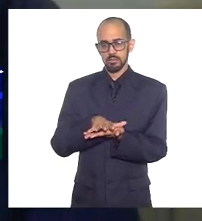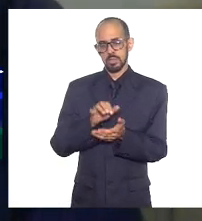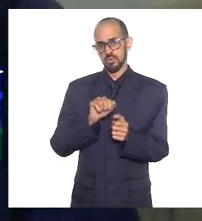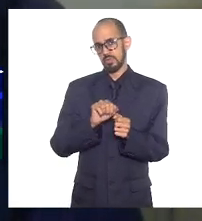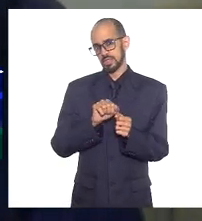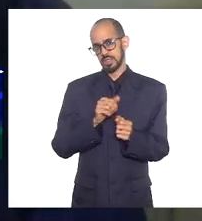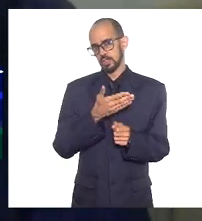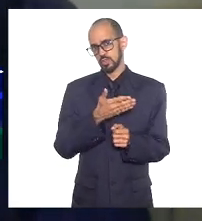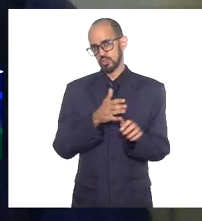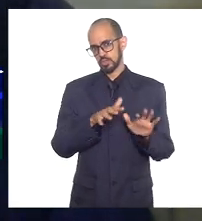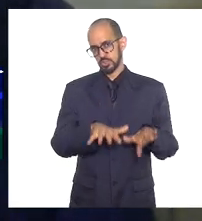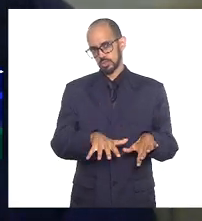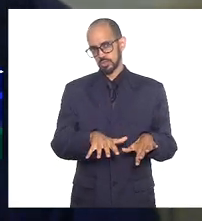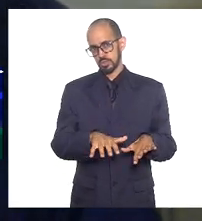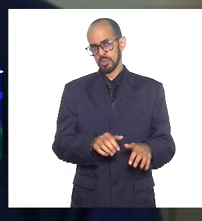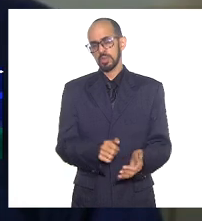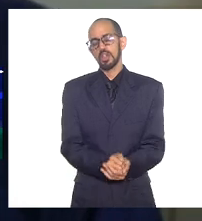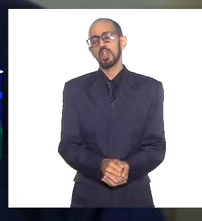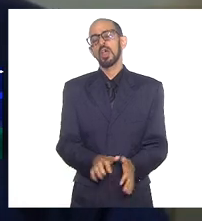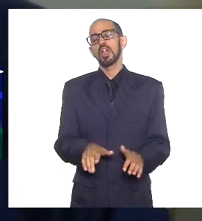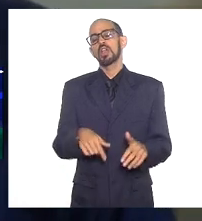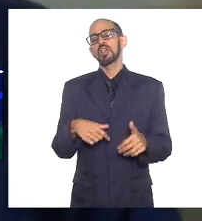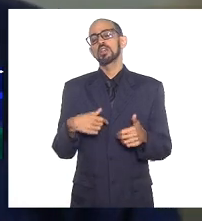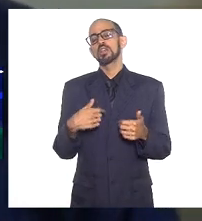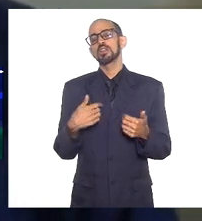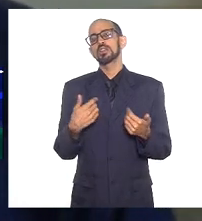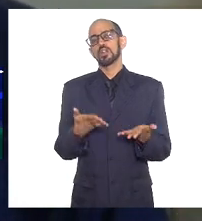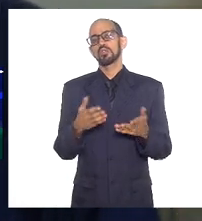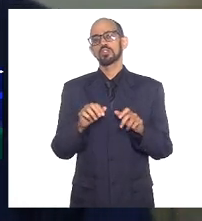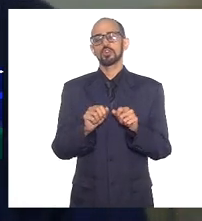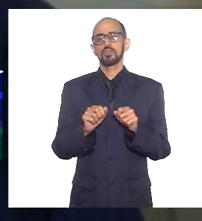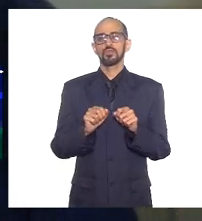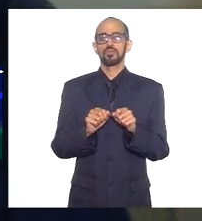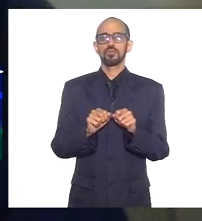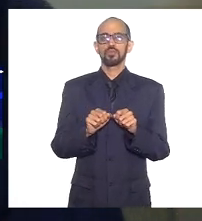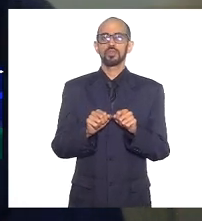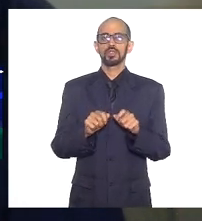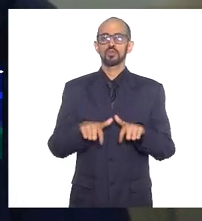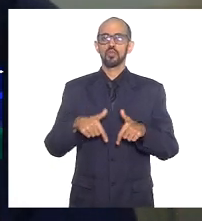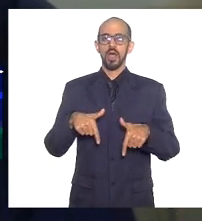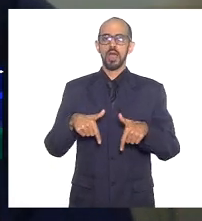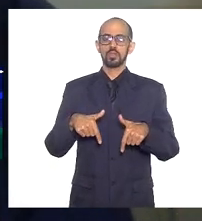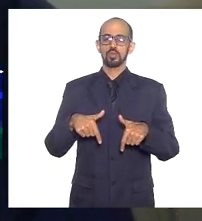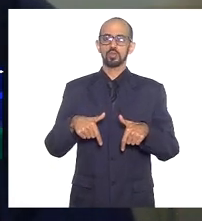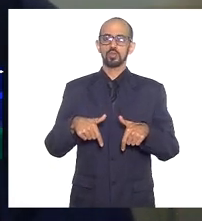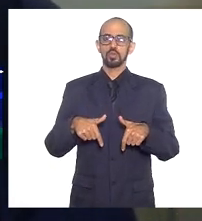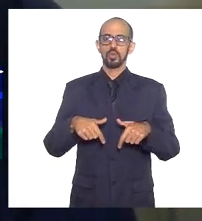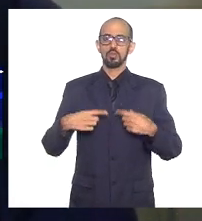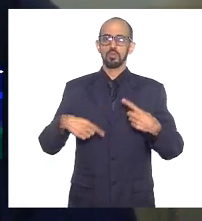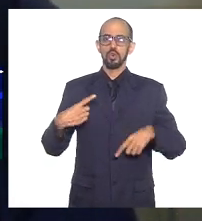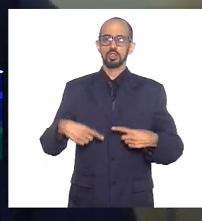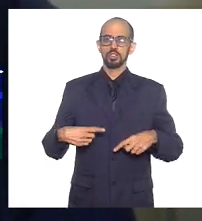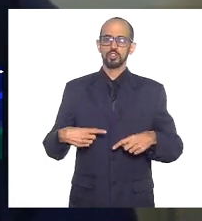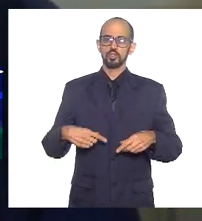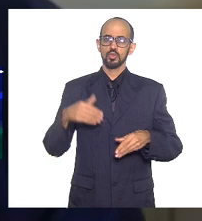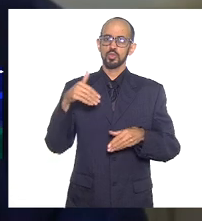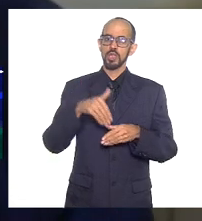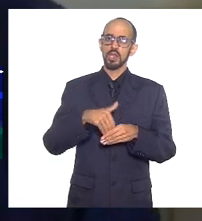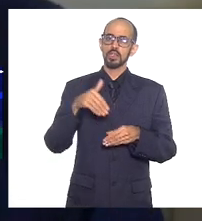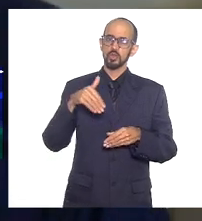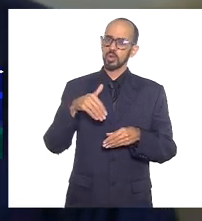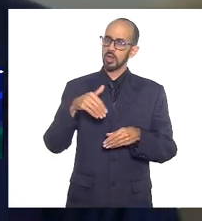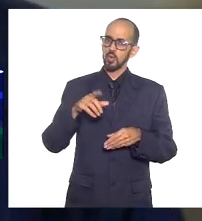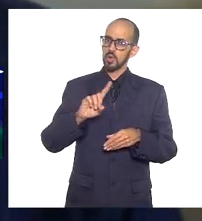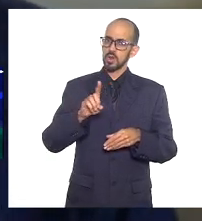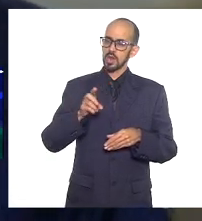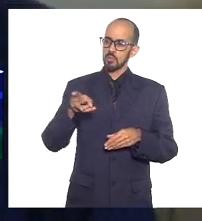ato meramente político e eleitoral não visou aqueles que tem pouco poder